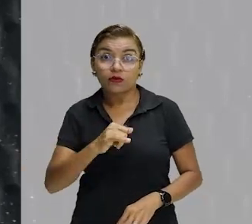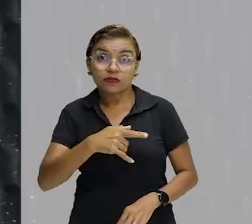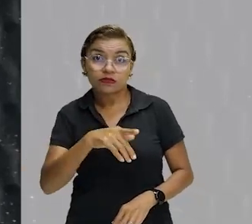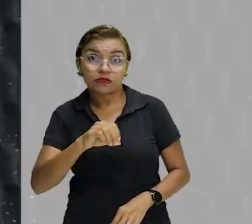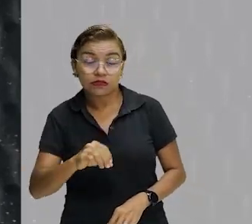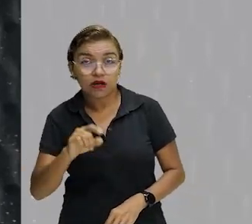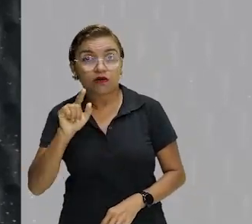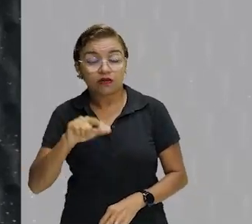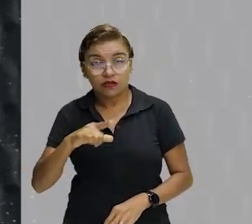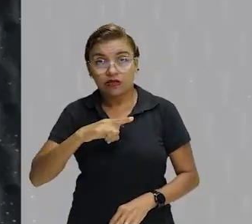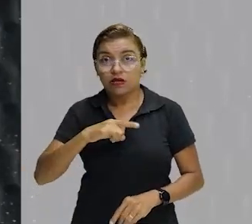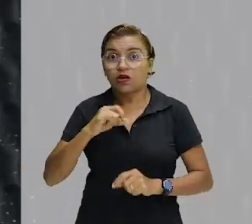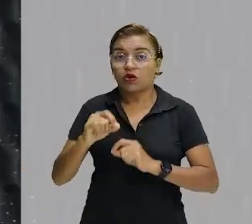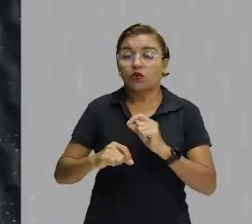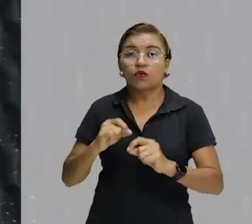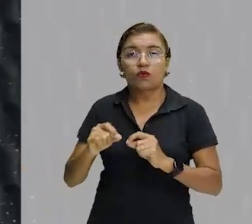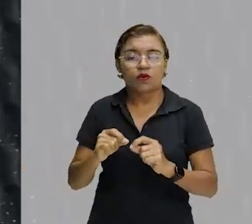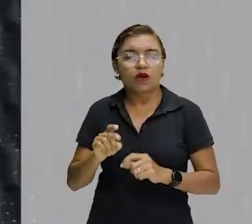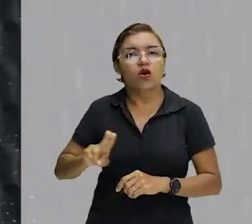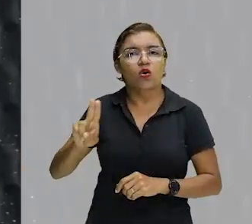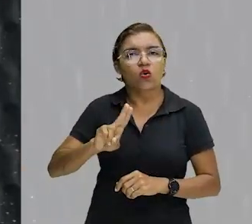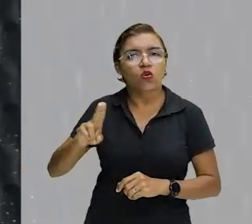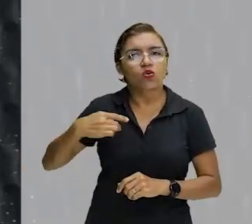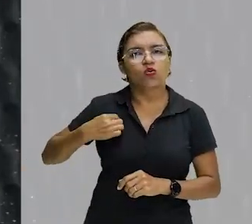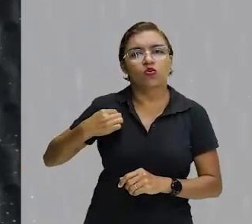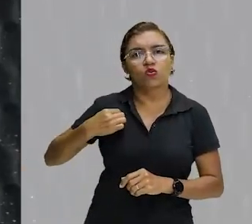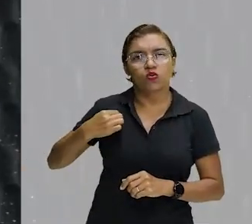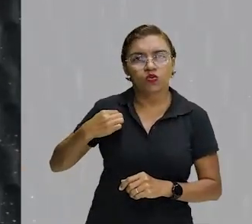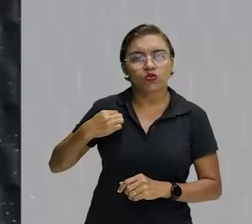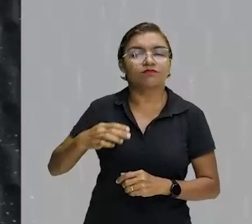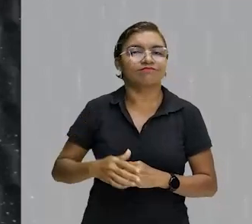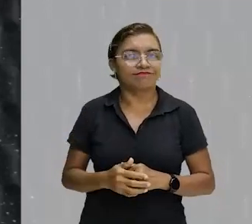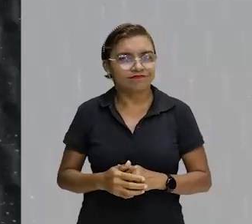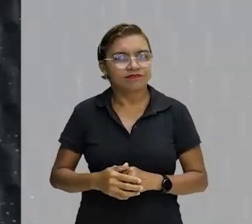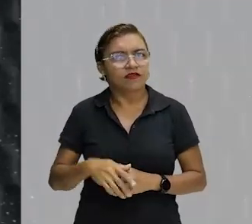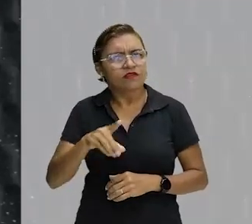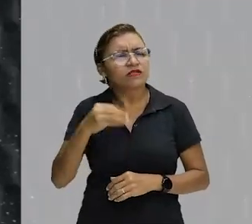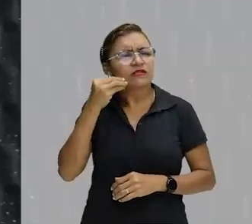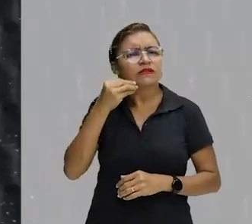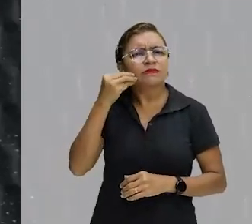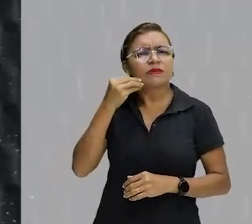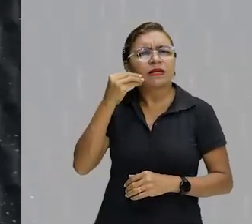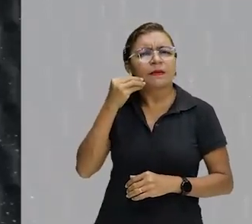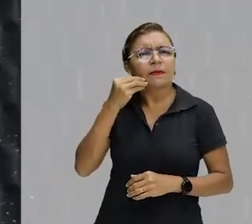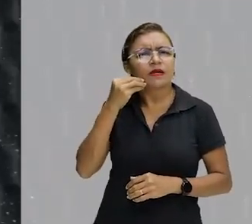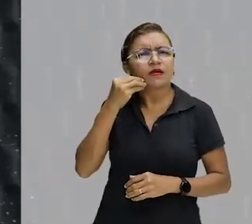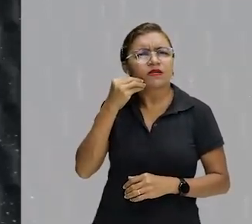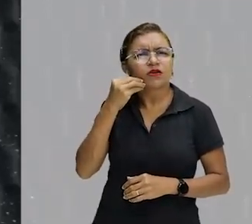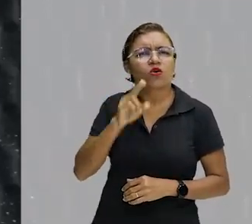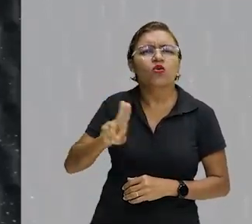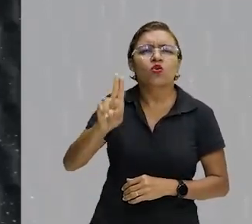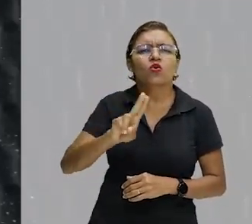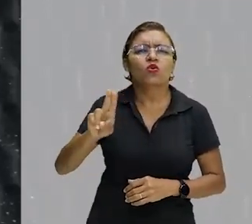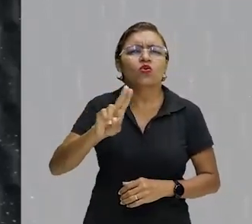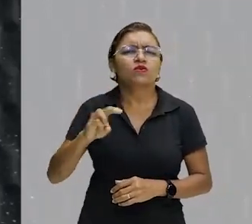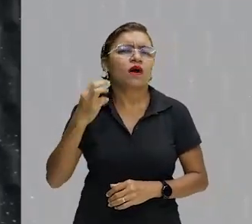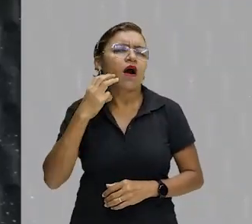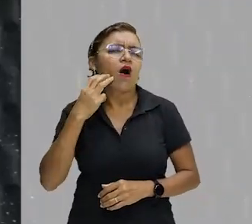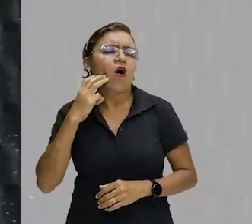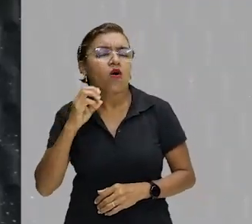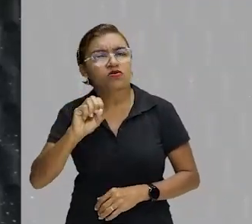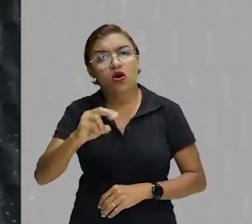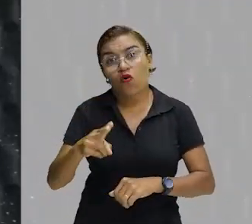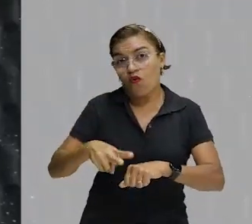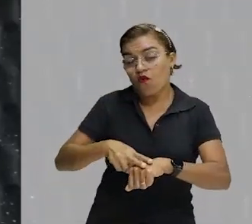vai do momento que você acorda e coloca uma camiseta para sair, né? Experimente sair de rosa e verde lá na cidade operária, que você já